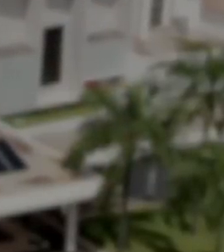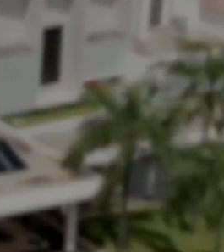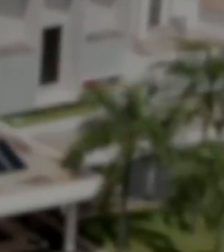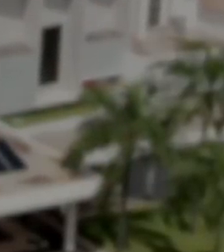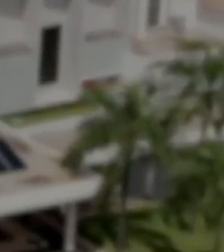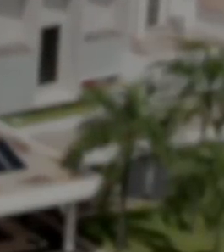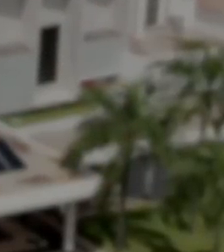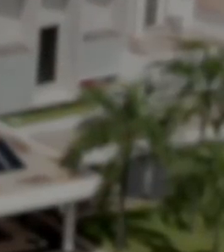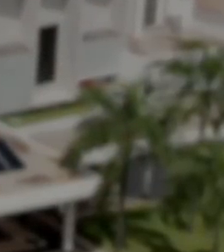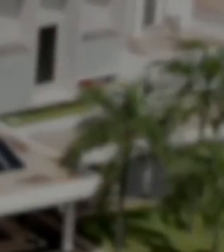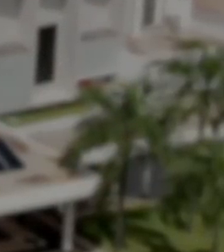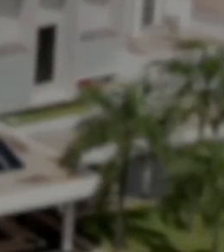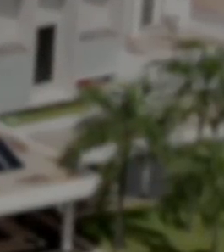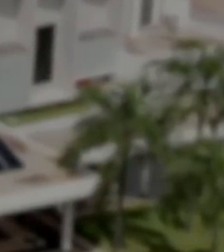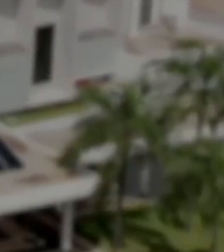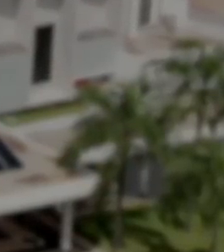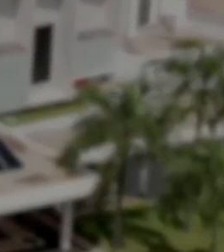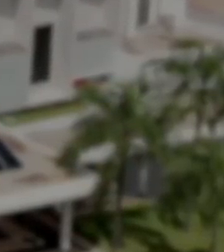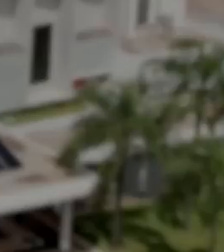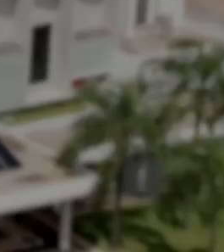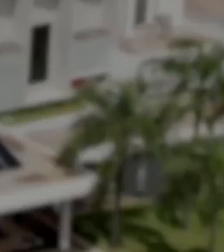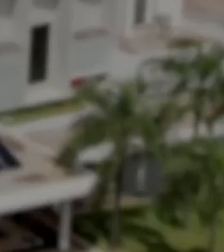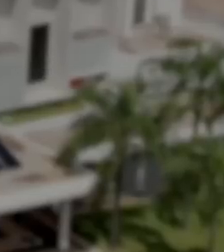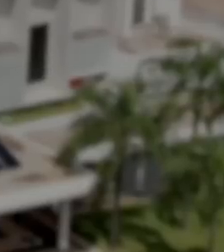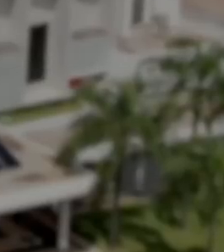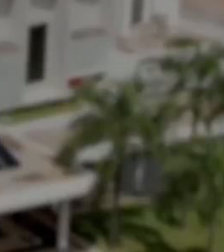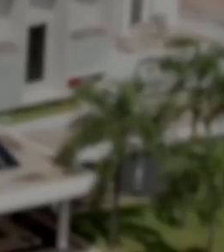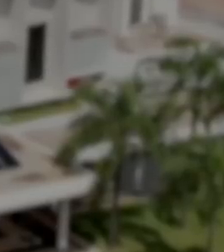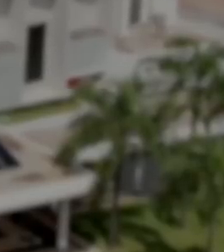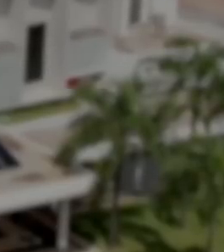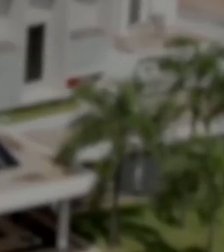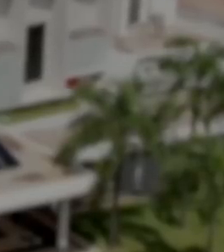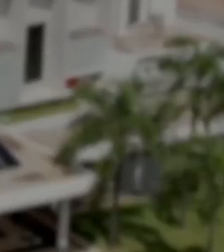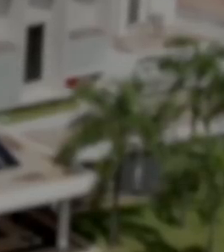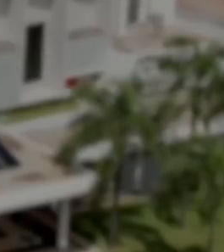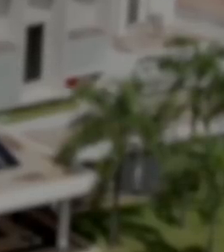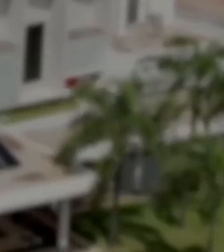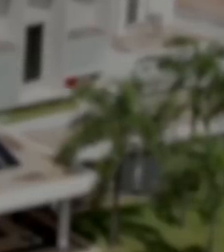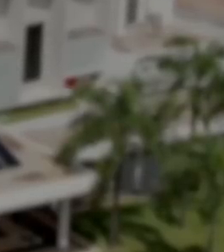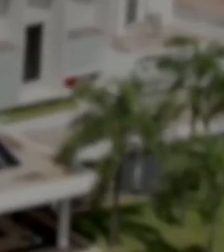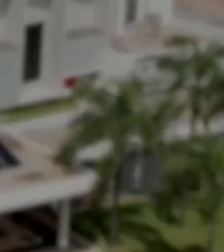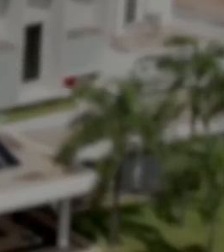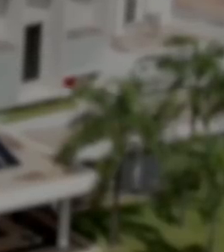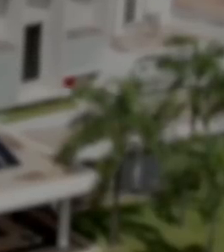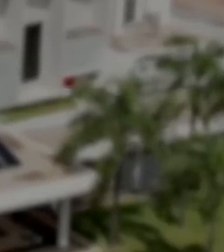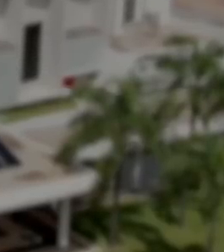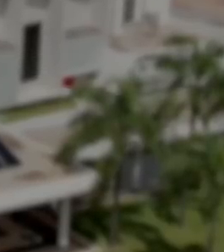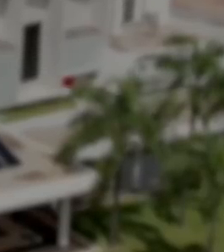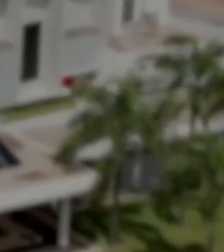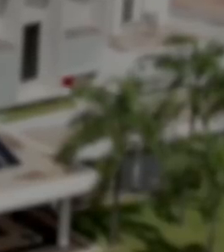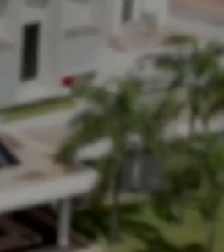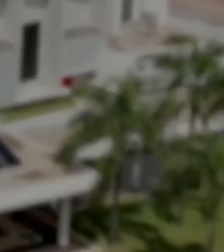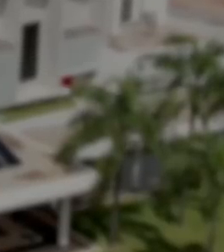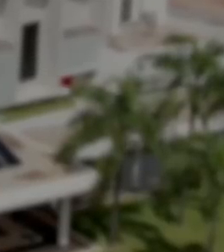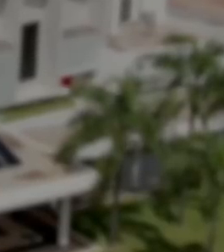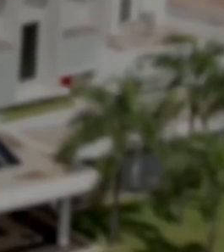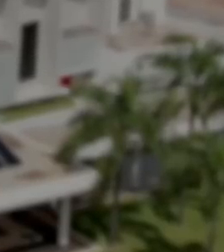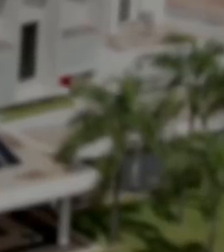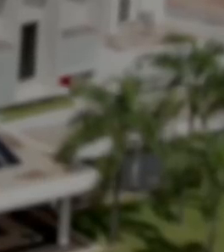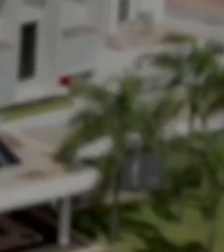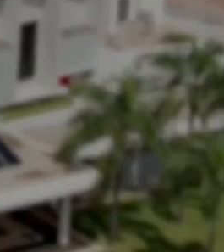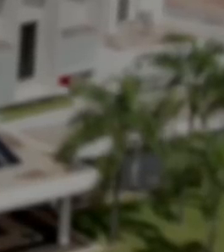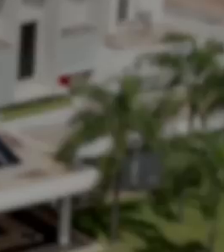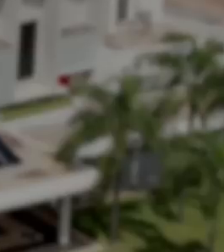logo após o culto, foi realizada a Assembleia, onde ocorreu a votação pelos membros da Igreja para a eleição dos novos